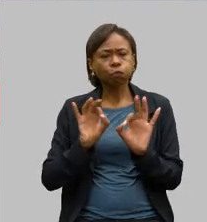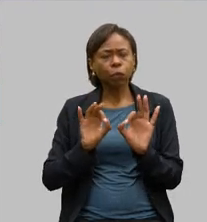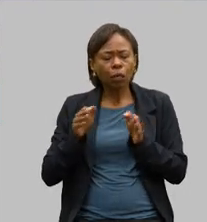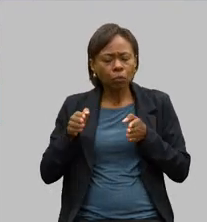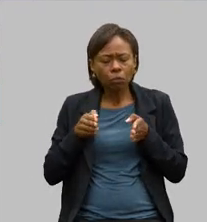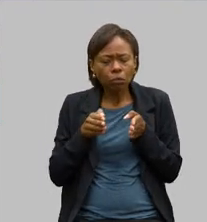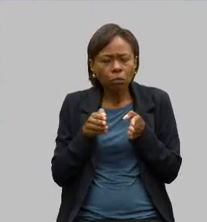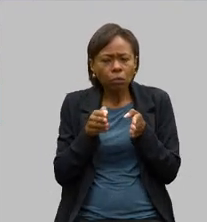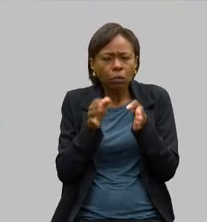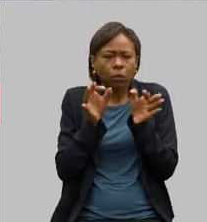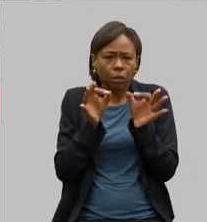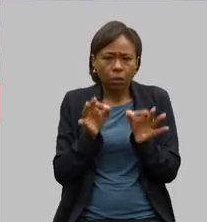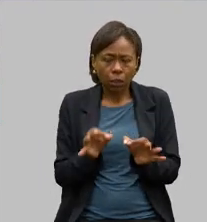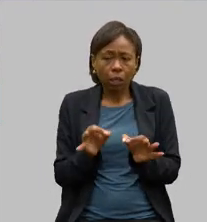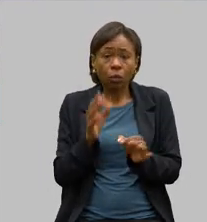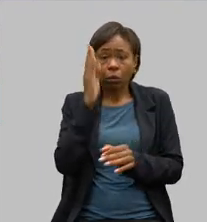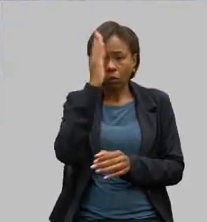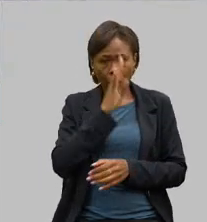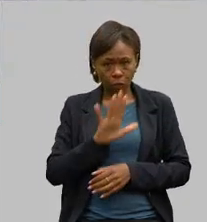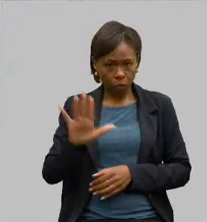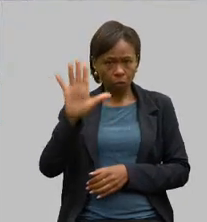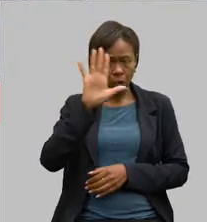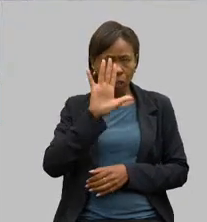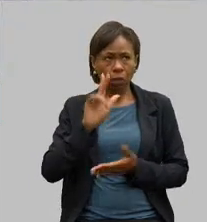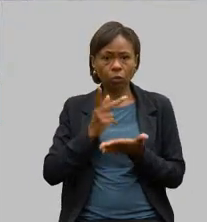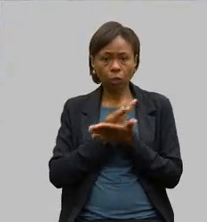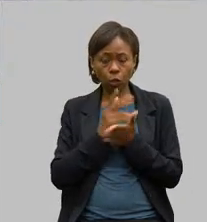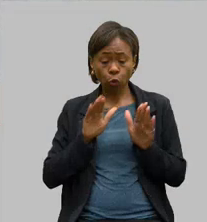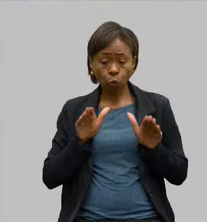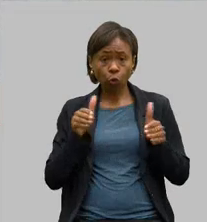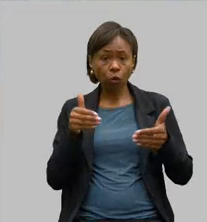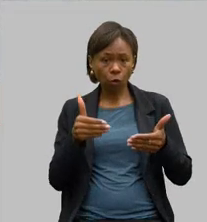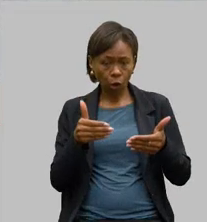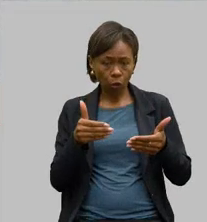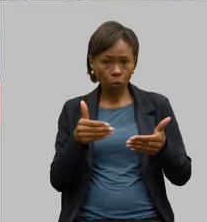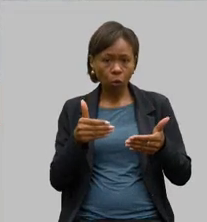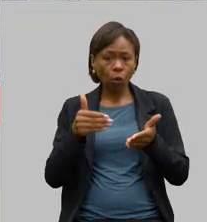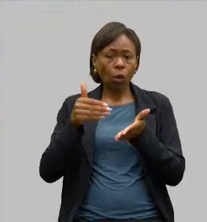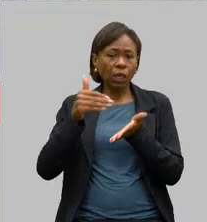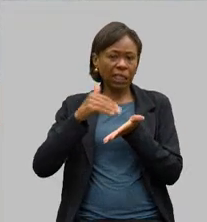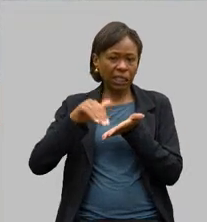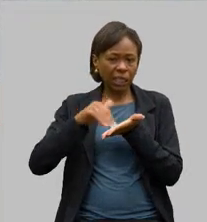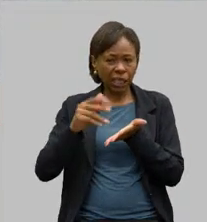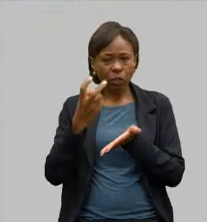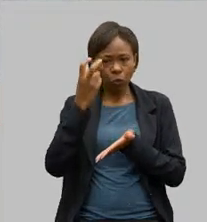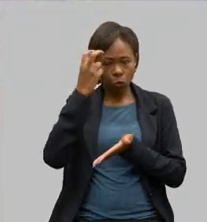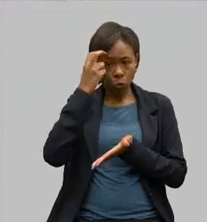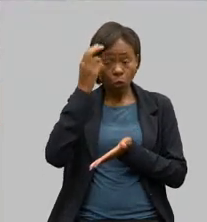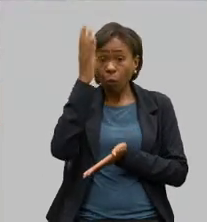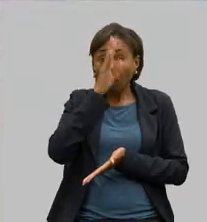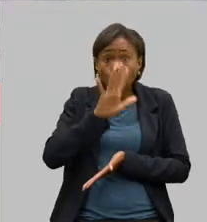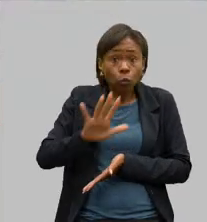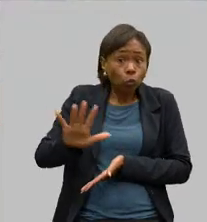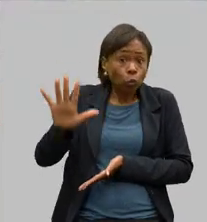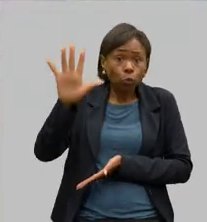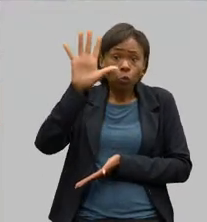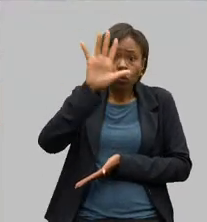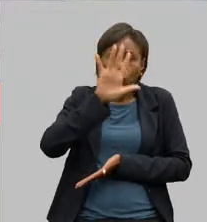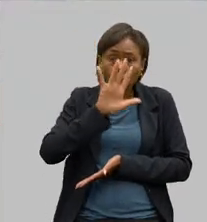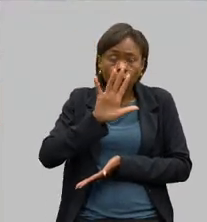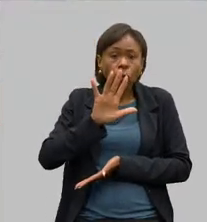o Brasil inteiro no fórum Nacional de secretários de Cultura eh essa é uma é é uma uma questão do Brasil inteiro porque